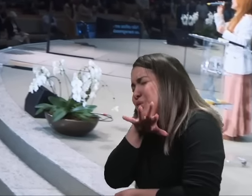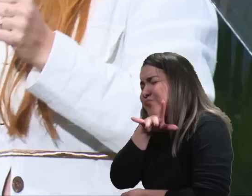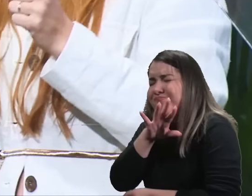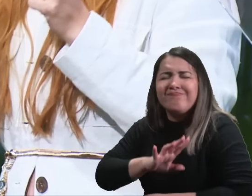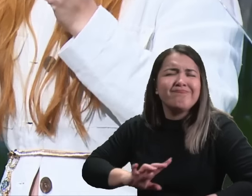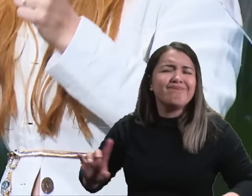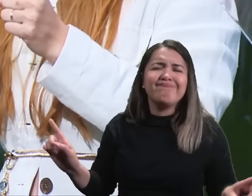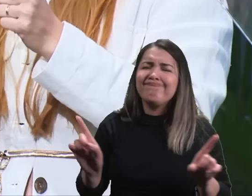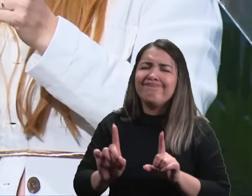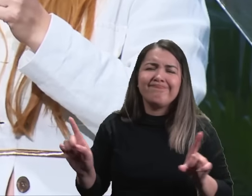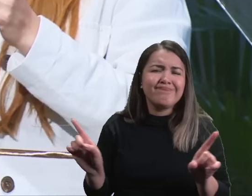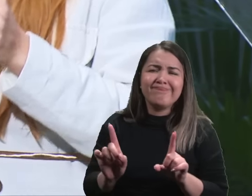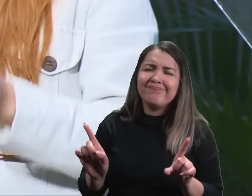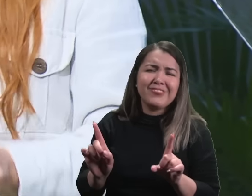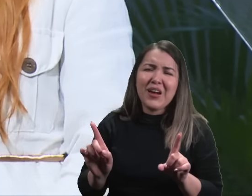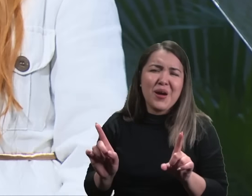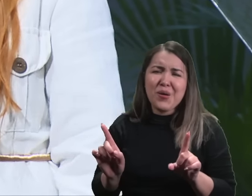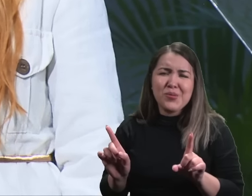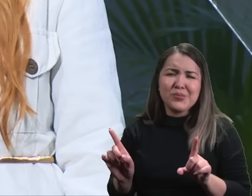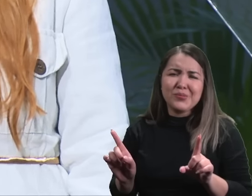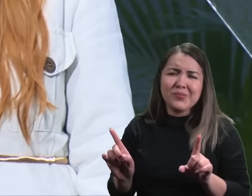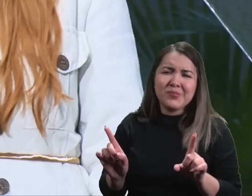as transgressões